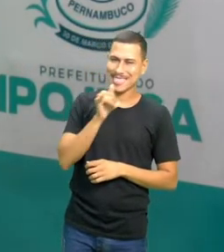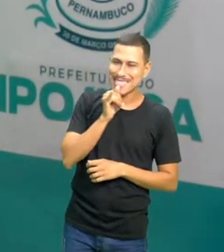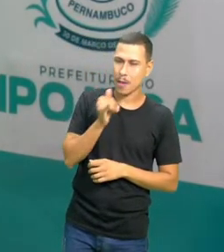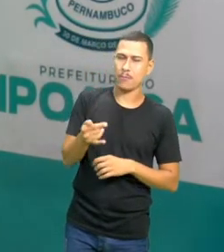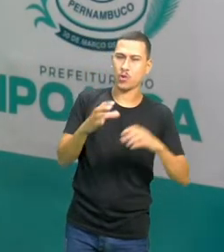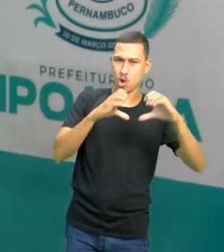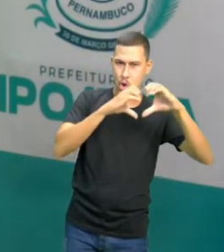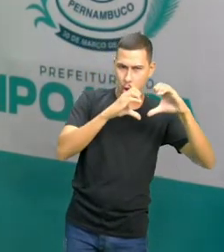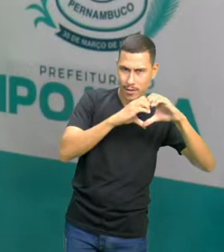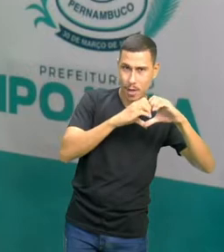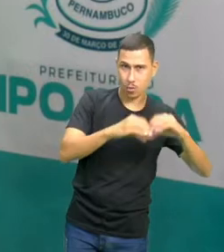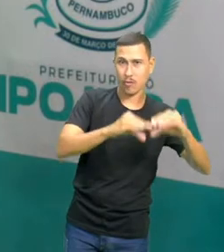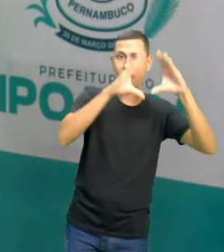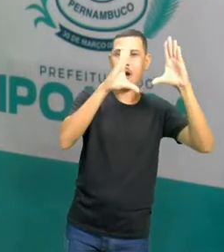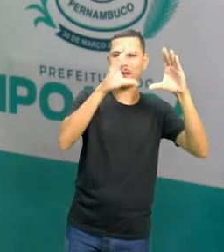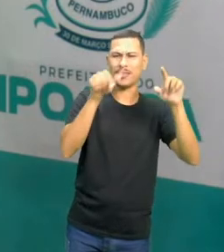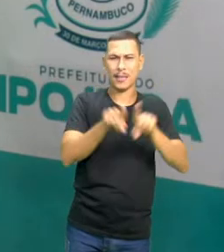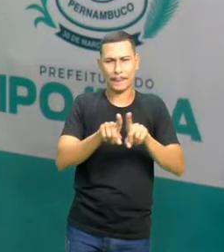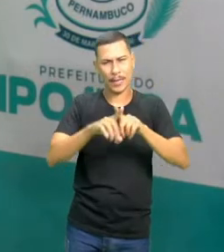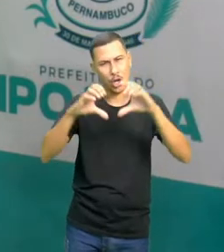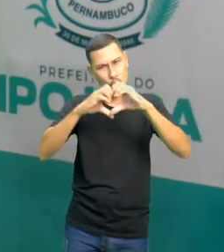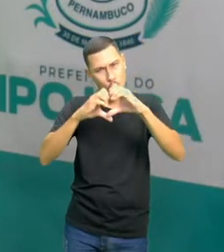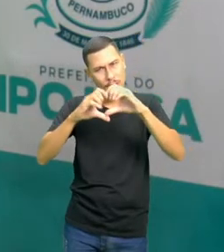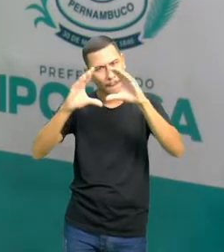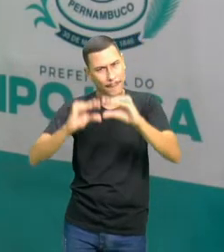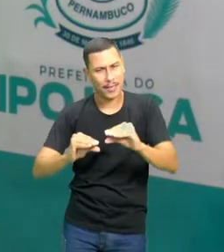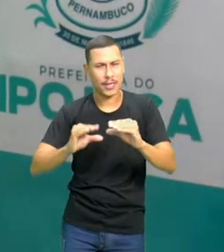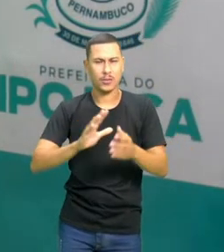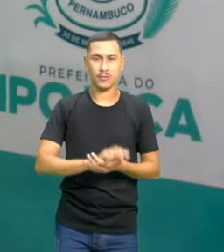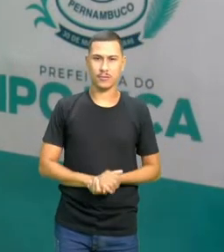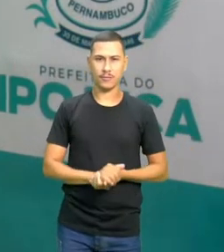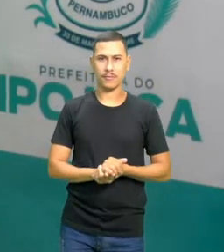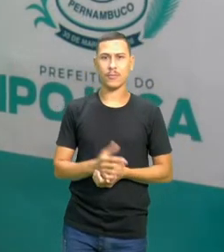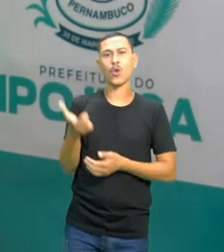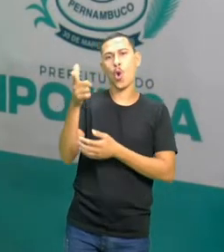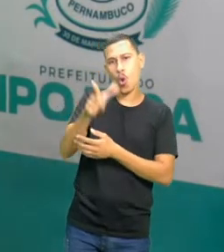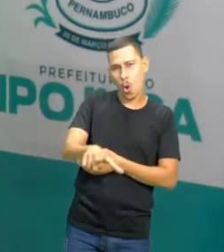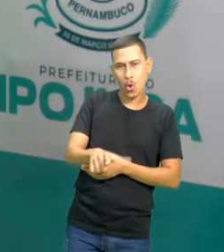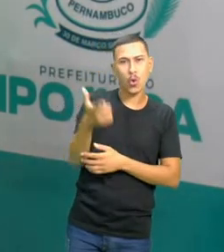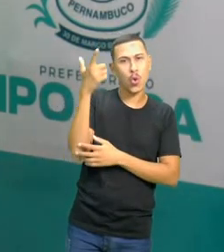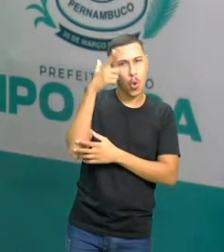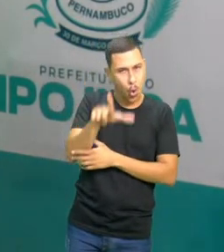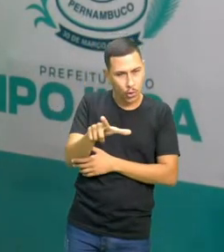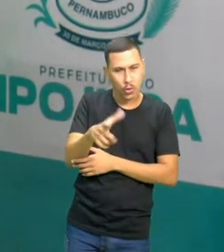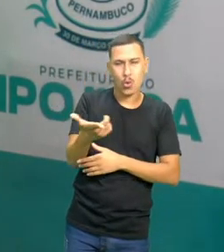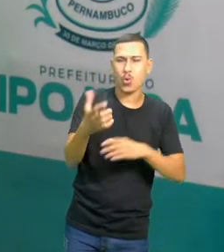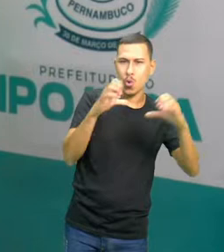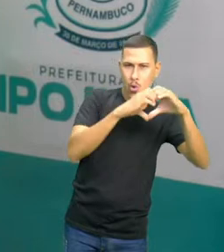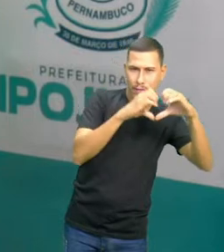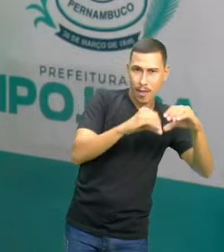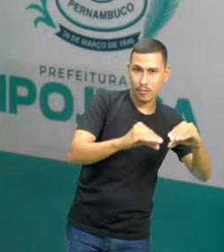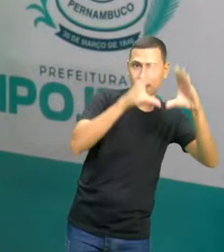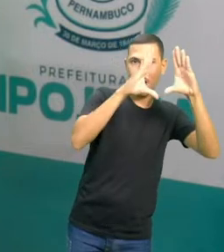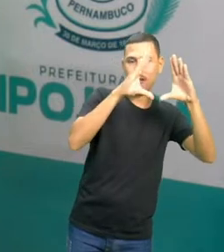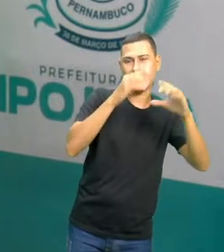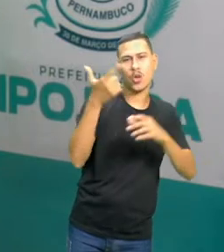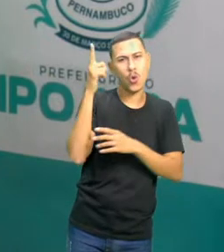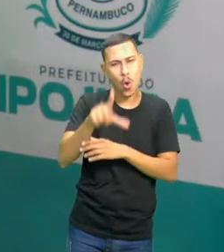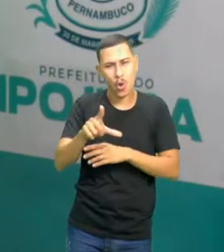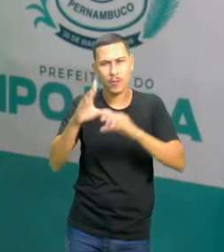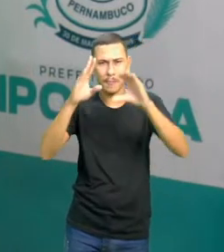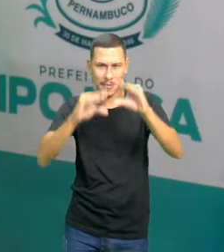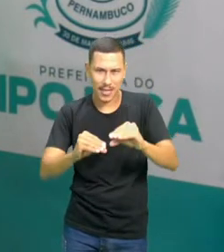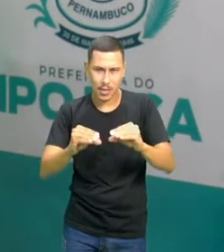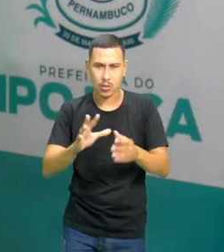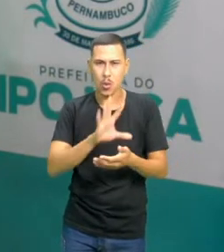grande e dois pequenos. Viemos com mais um coração grande e dois pequenos. A cada um coração